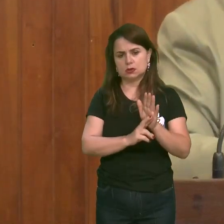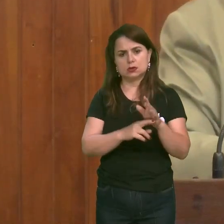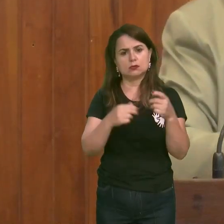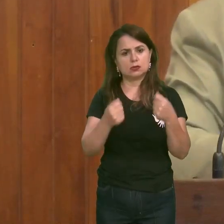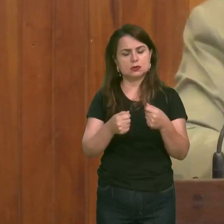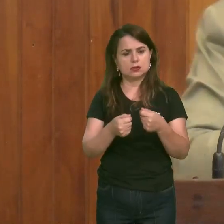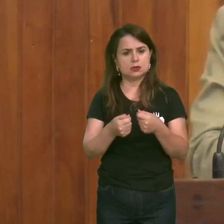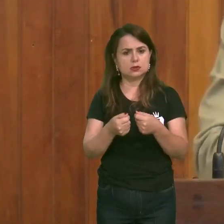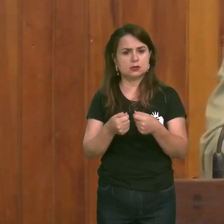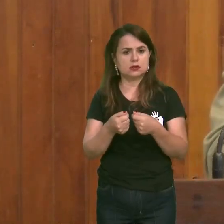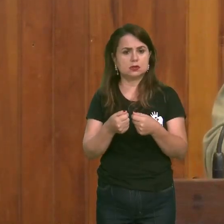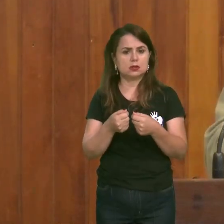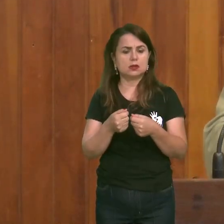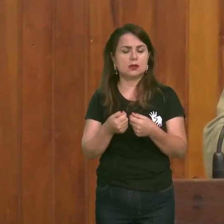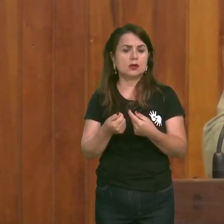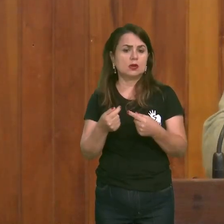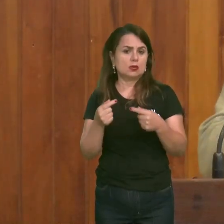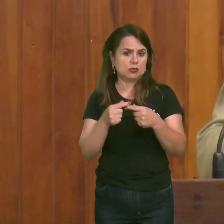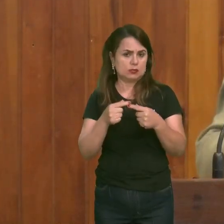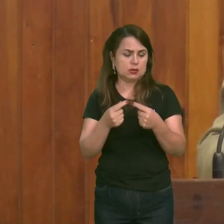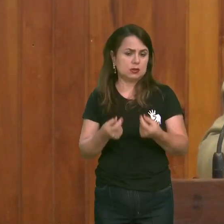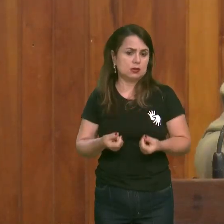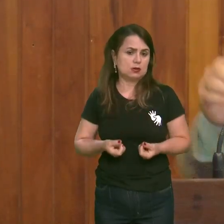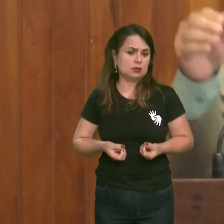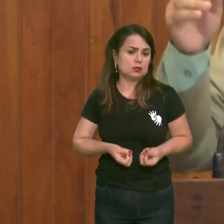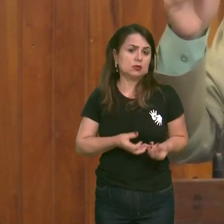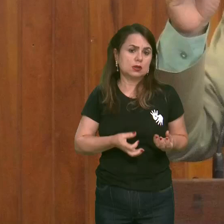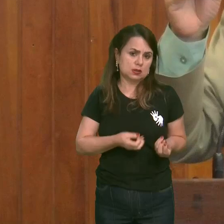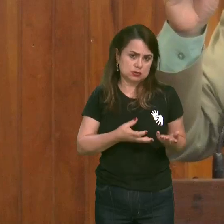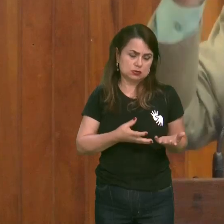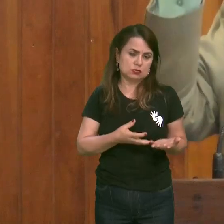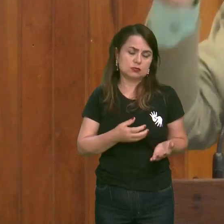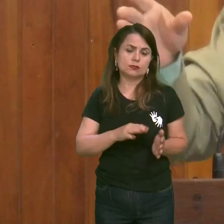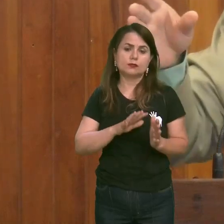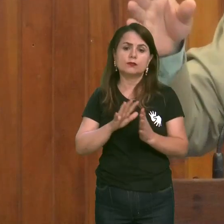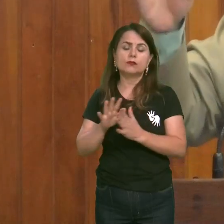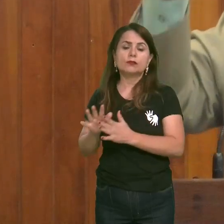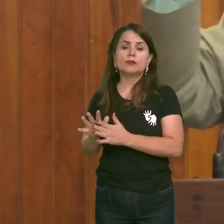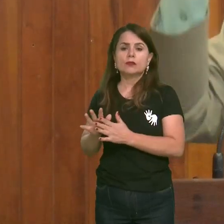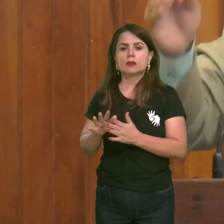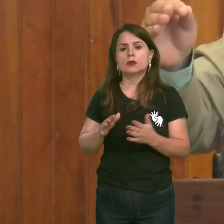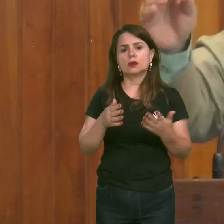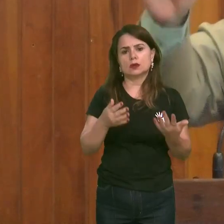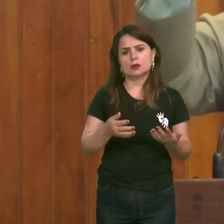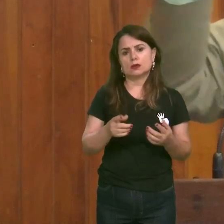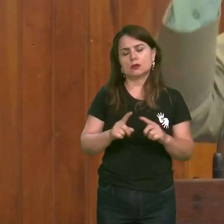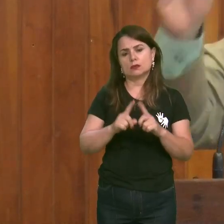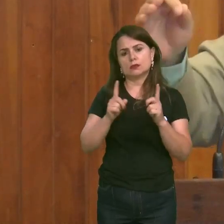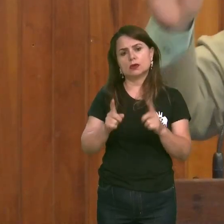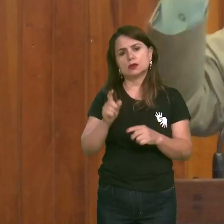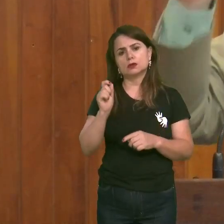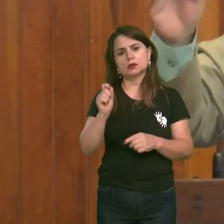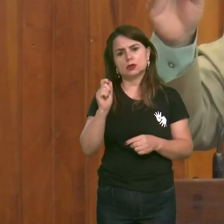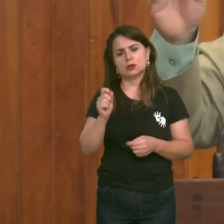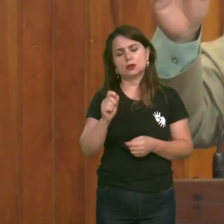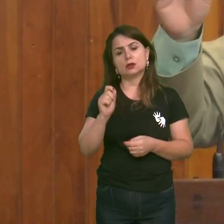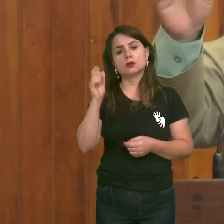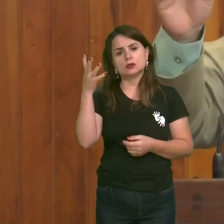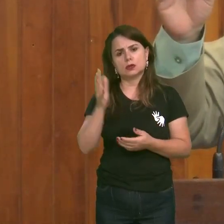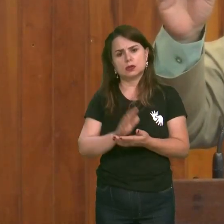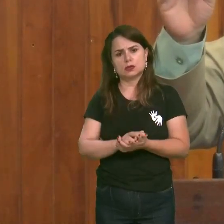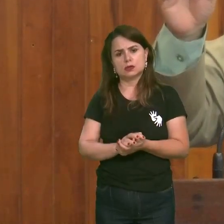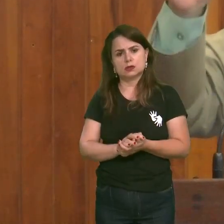o que o que o que ocorre Vereador chefe é a má gestão dos recursos